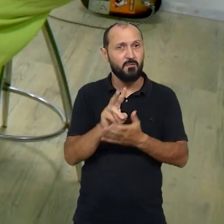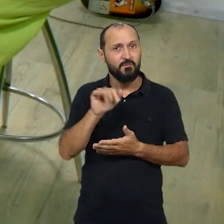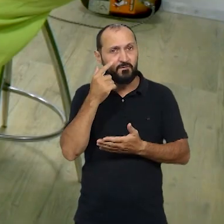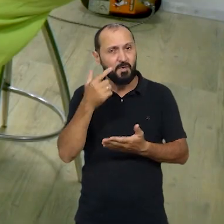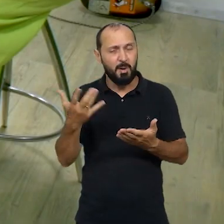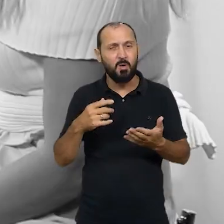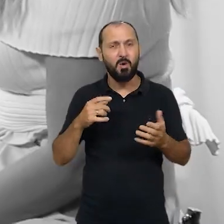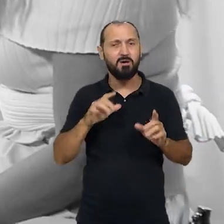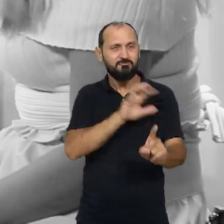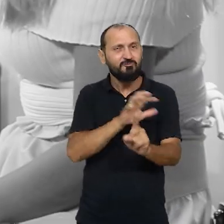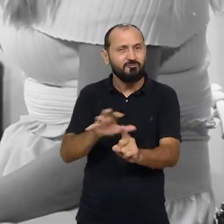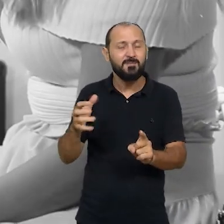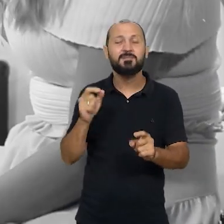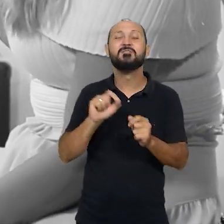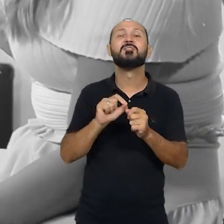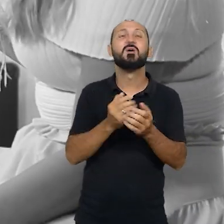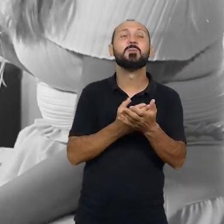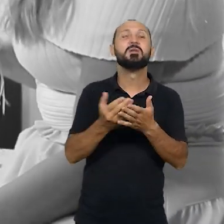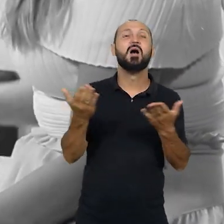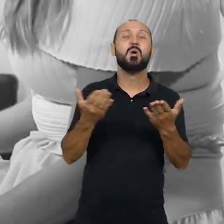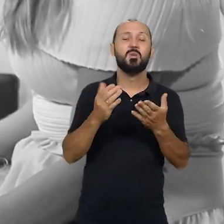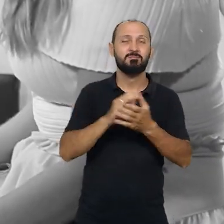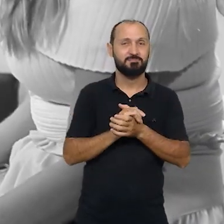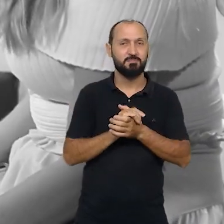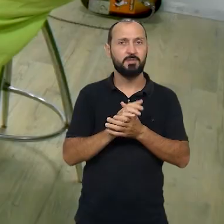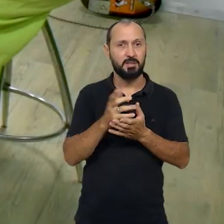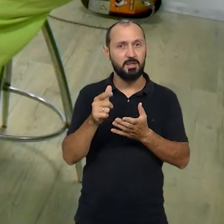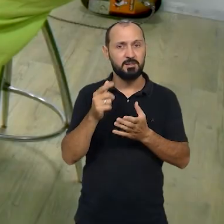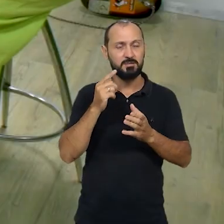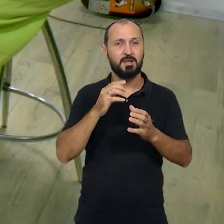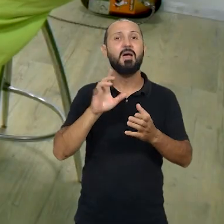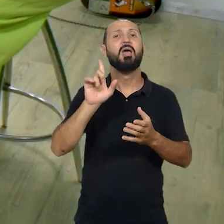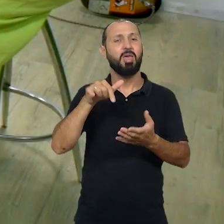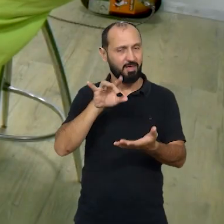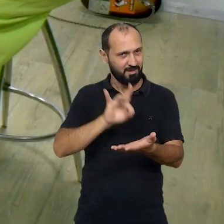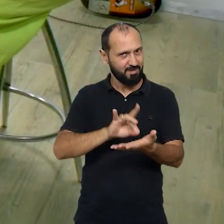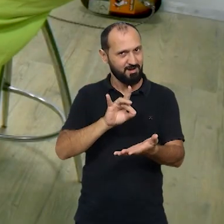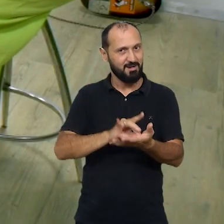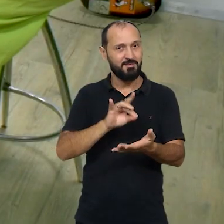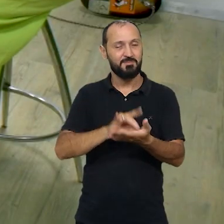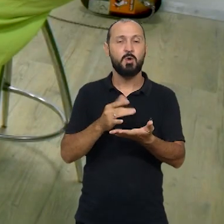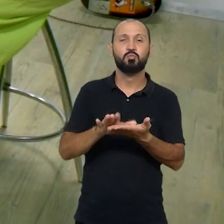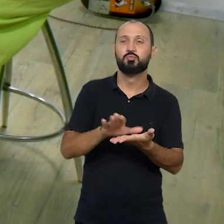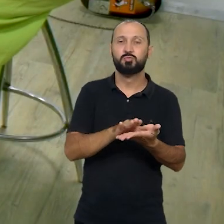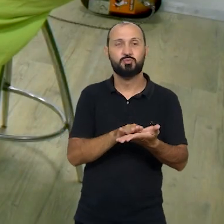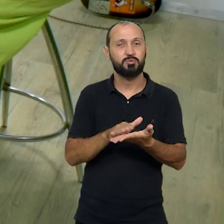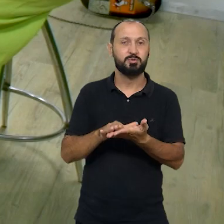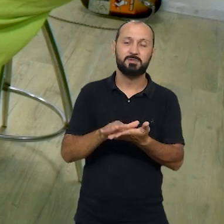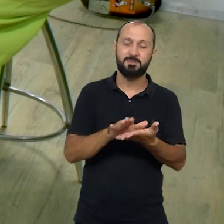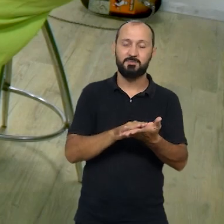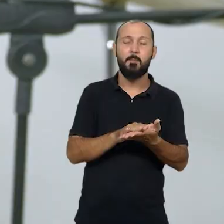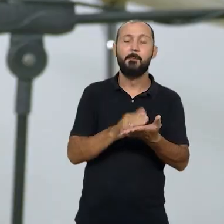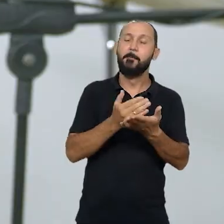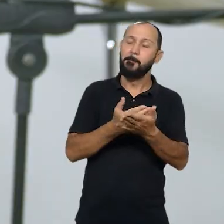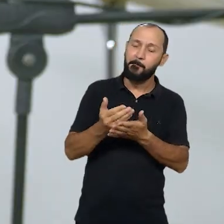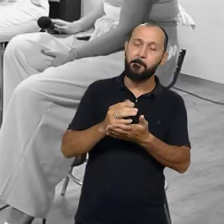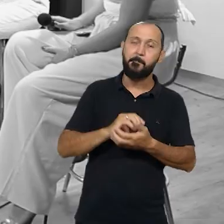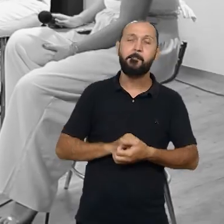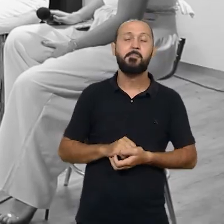caramba, como assim? Porque geralmente é um lugar que não é ocupado por elas. E aí eu queria causar esse... Caramba! Como